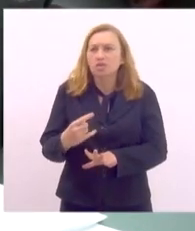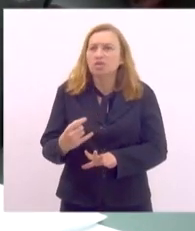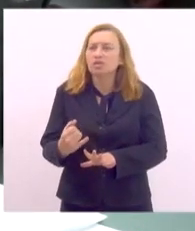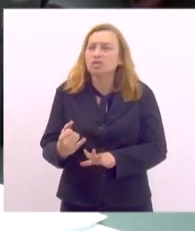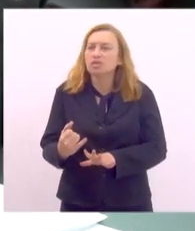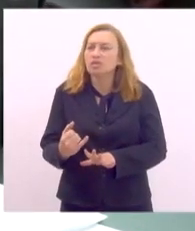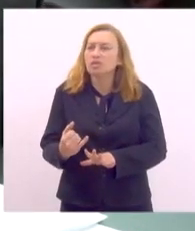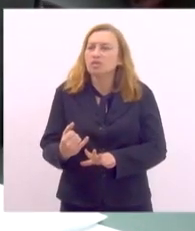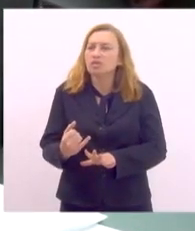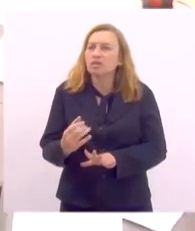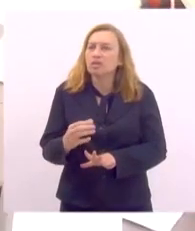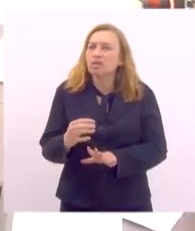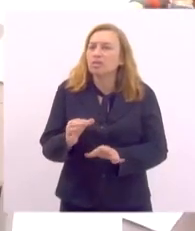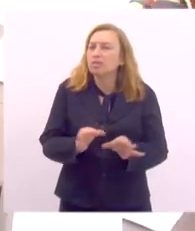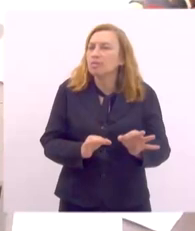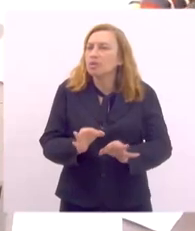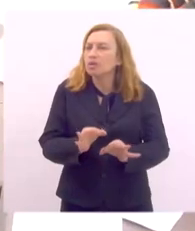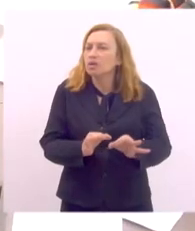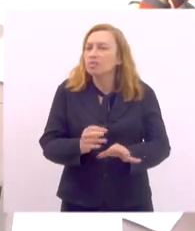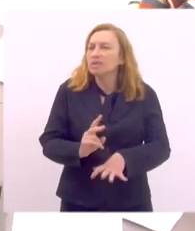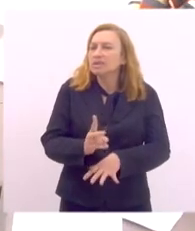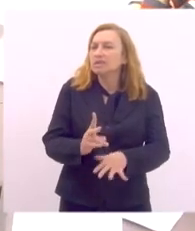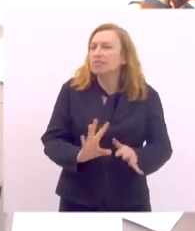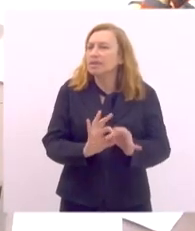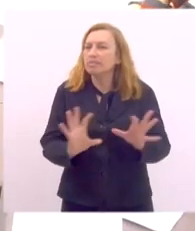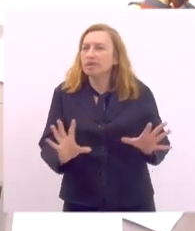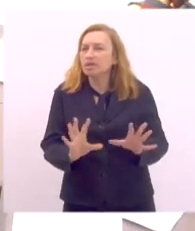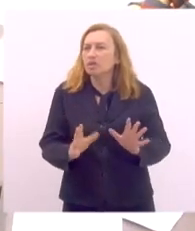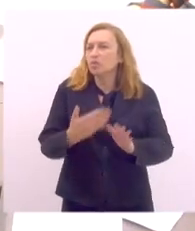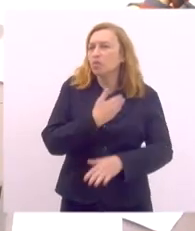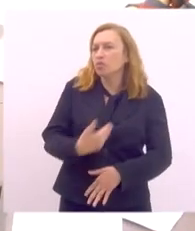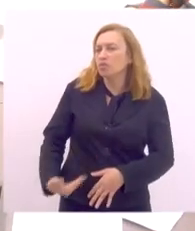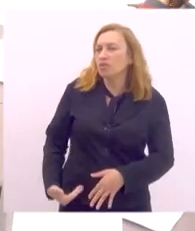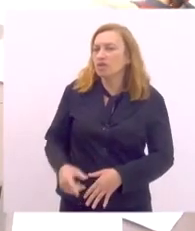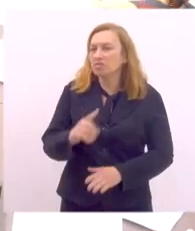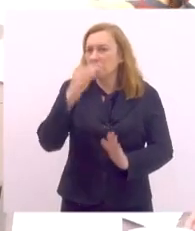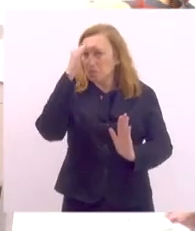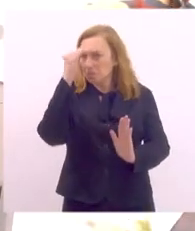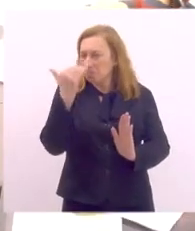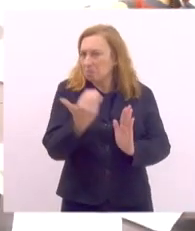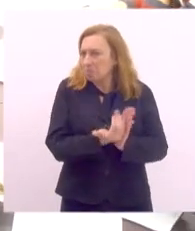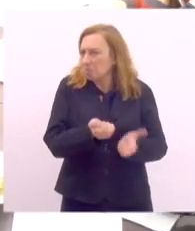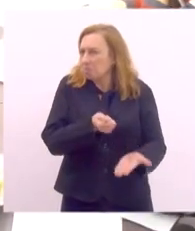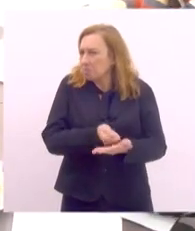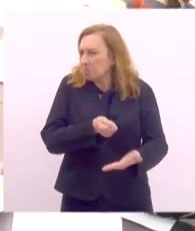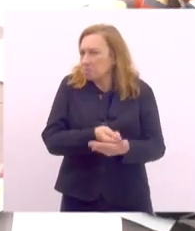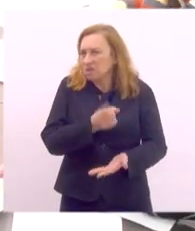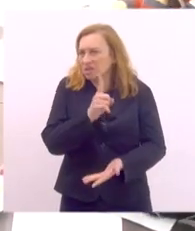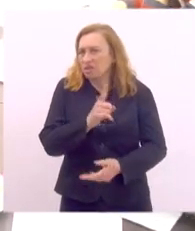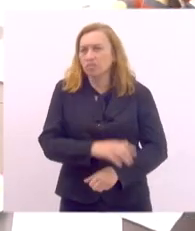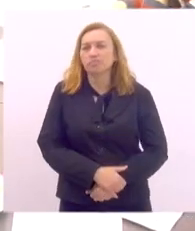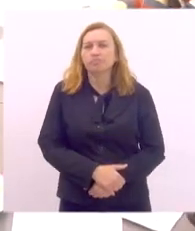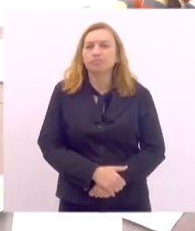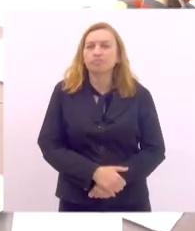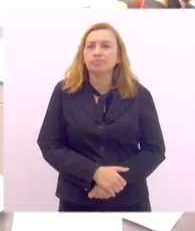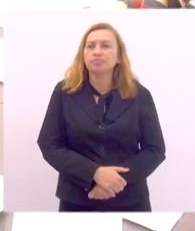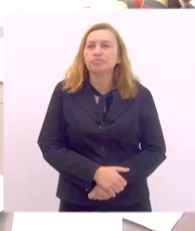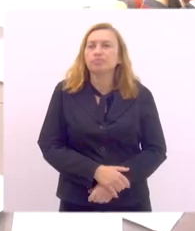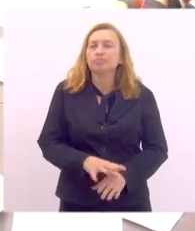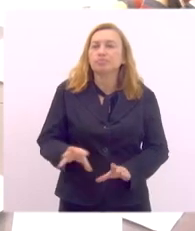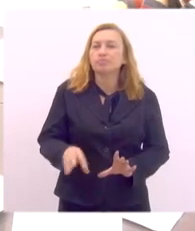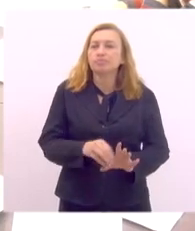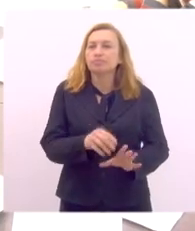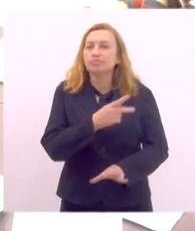programa. Programa é sempre autorizativo. O governo é obrigado a cumprir programa. Quando você coloca,